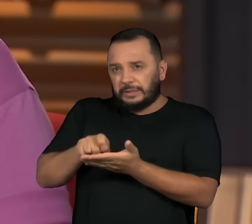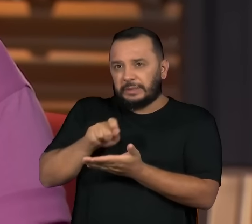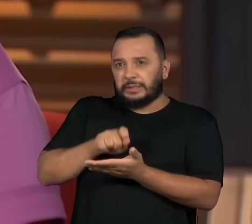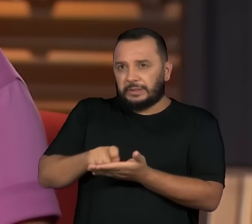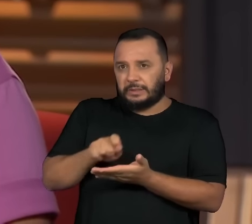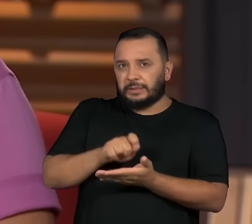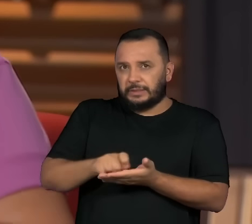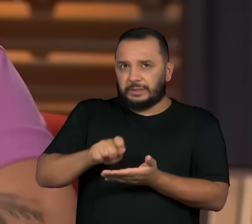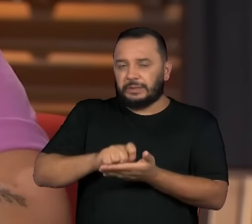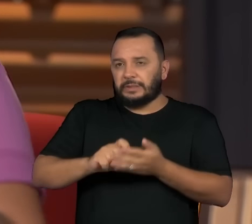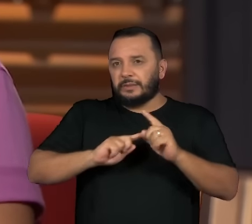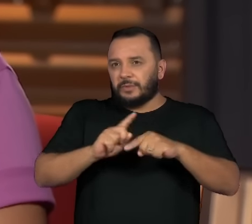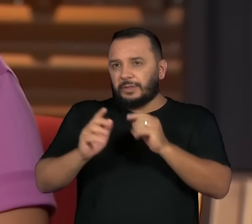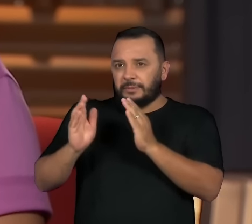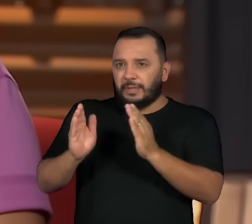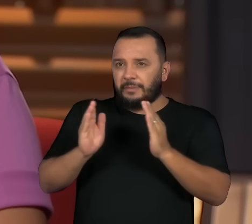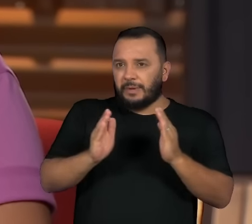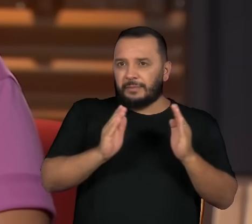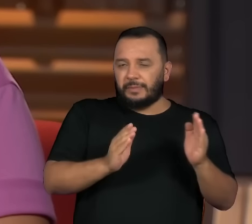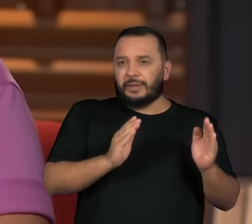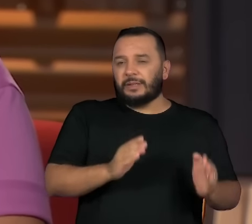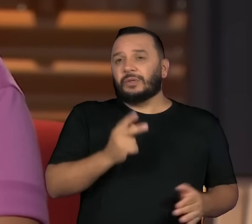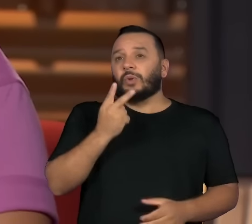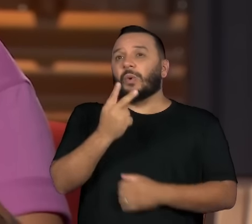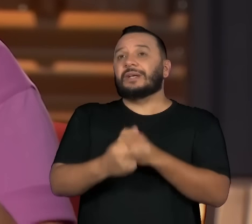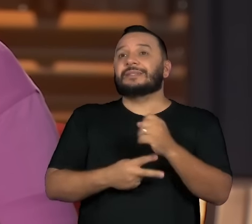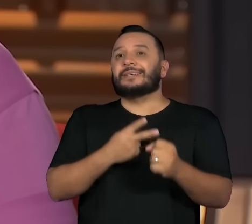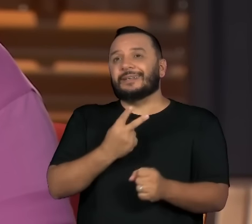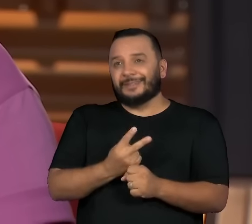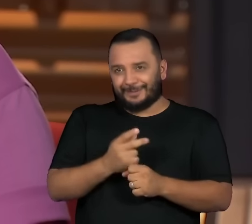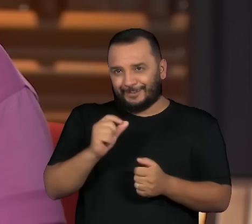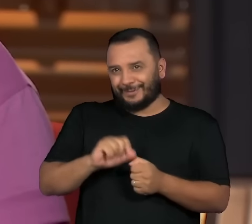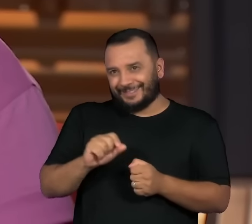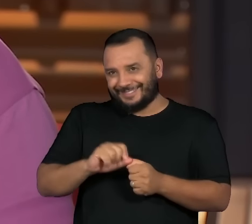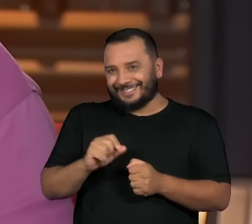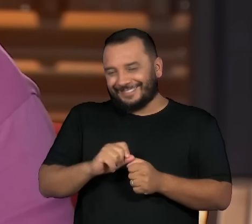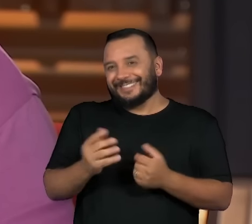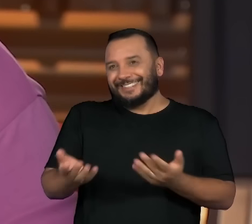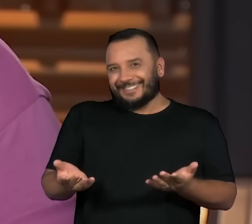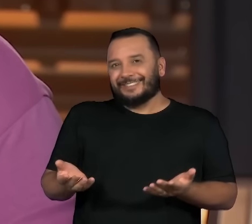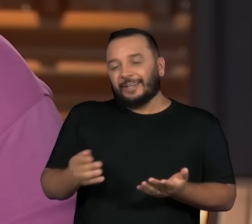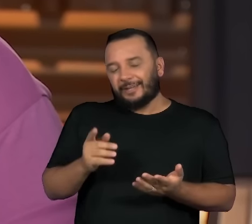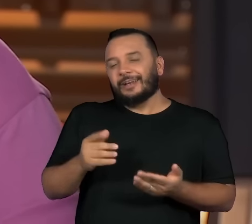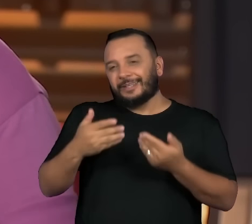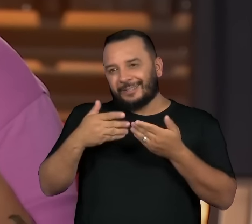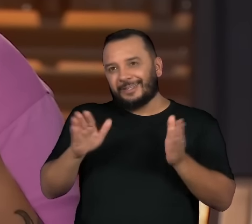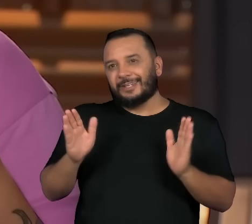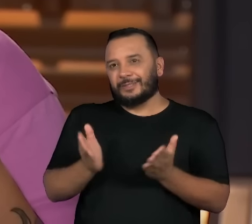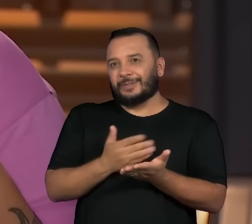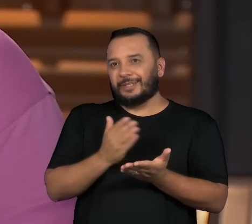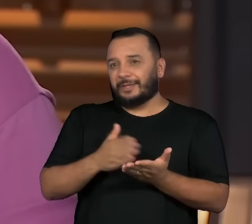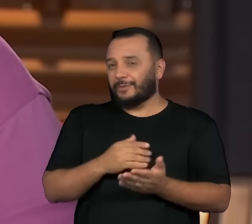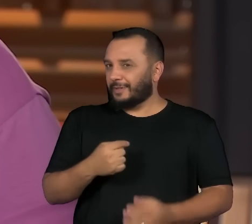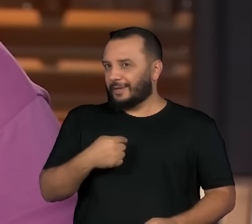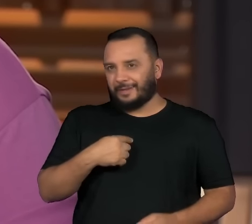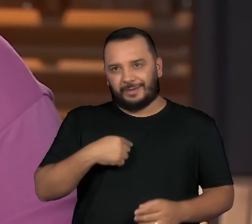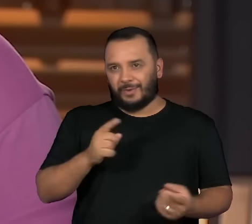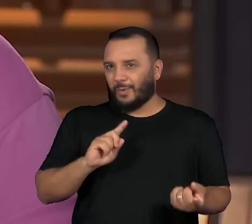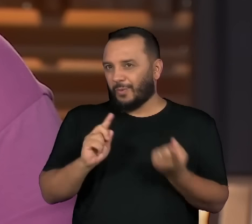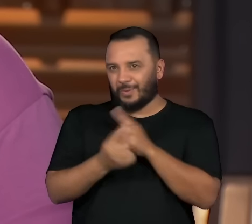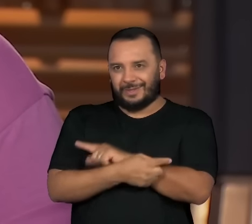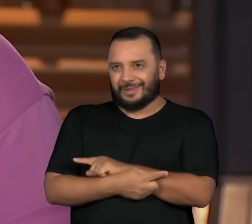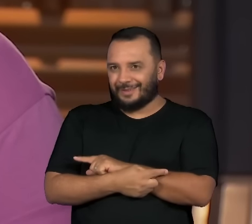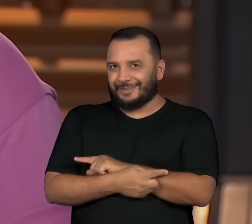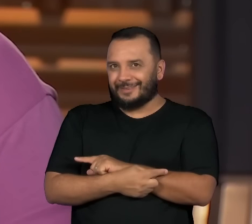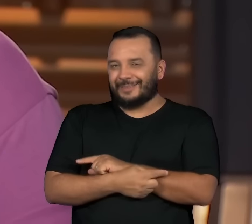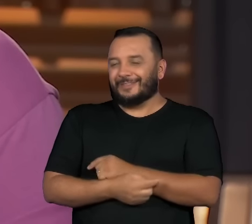até que no final você passa 2 anos fazendo a mesma coisa e você joga no mundo como um livro. Eu não fiz roteiro para fazer esse